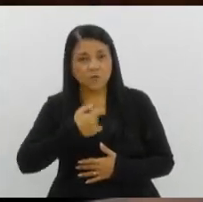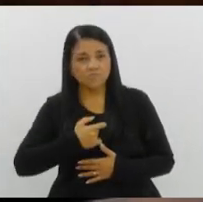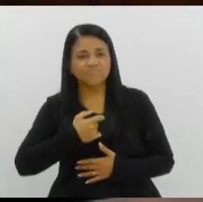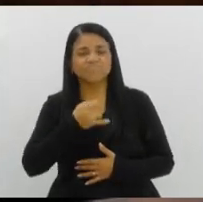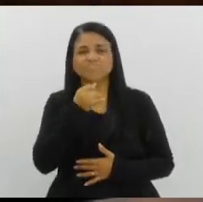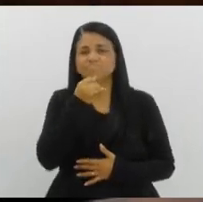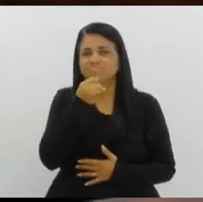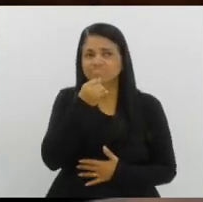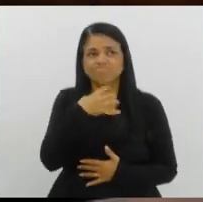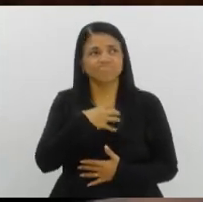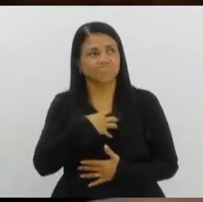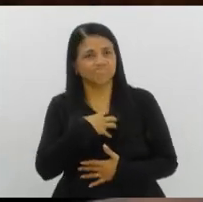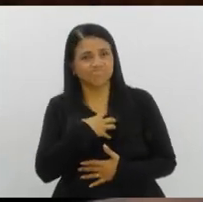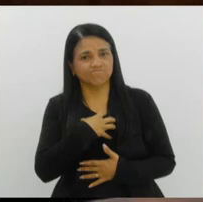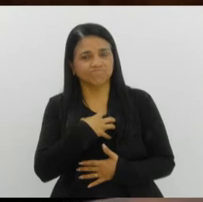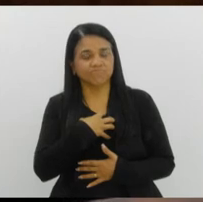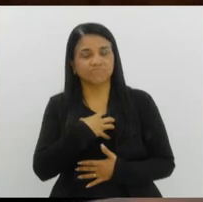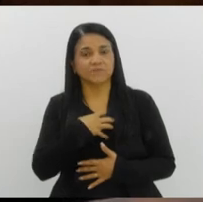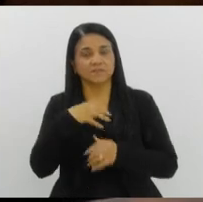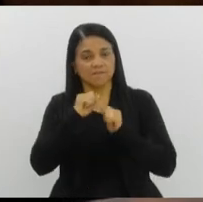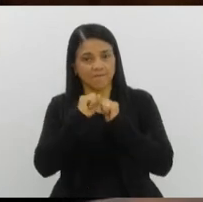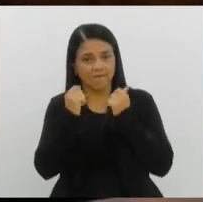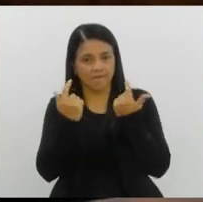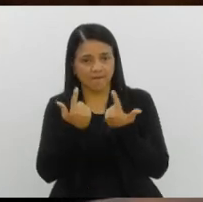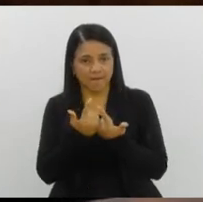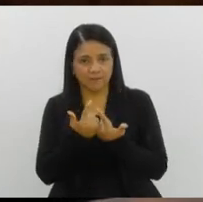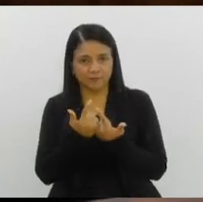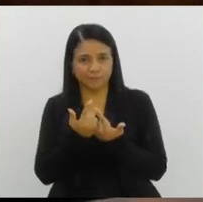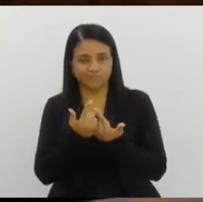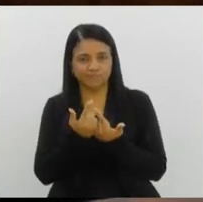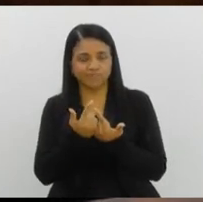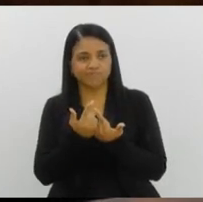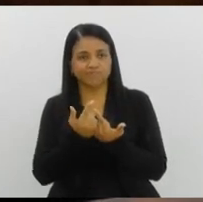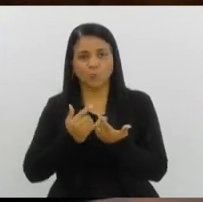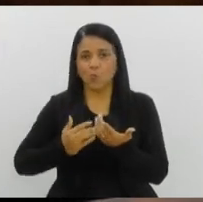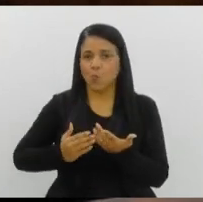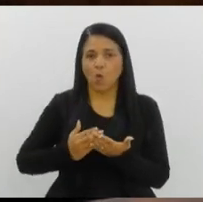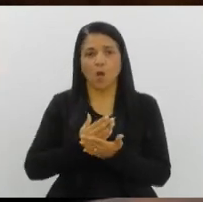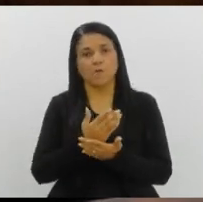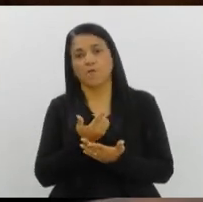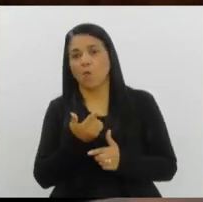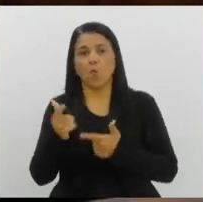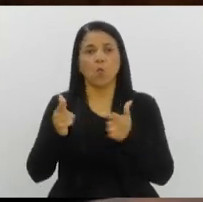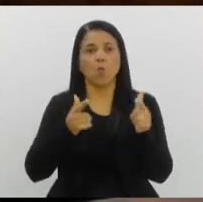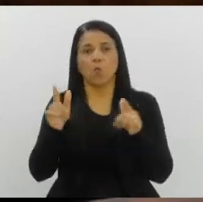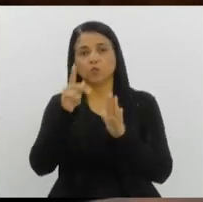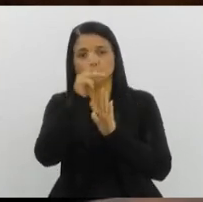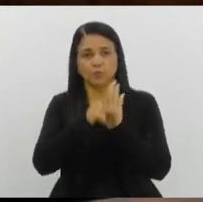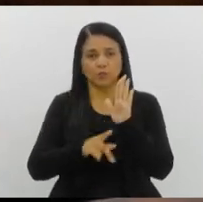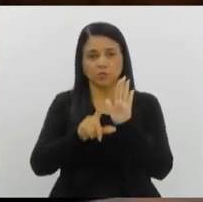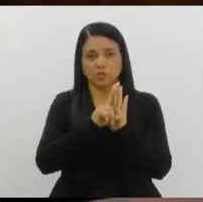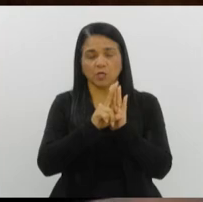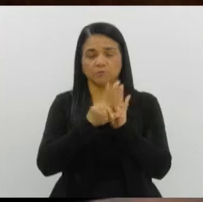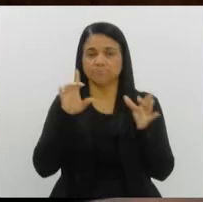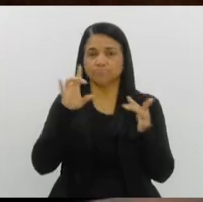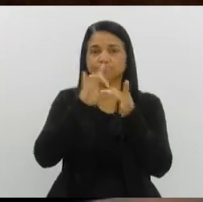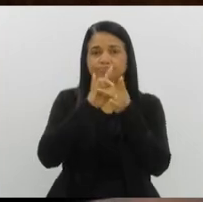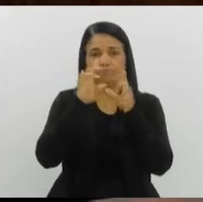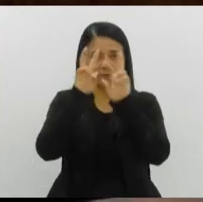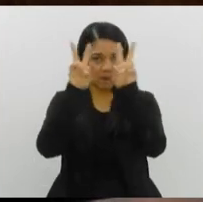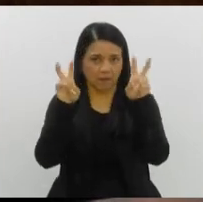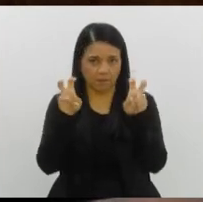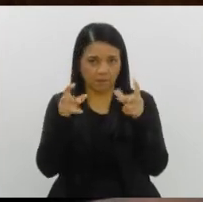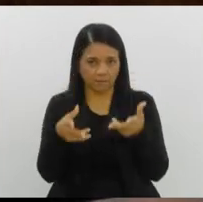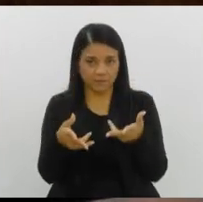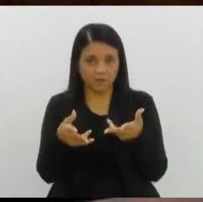triste da Assembleia não aprovar outros projetos sobre esse tema. Esse todo